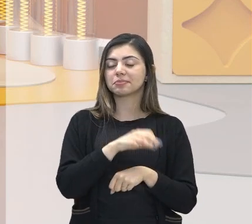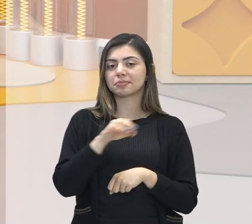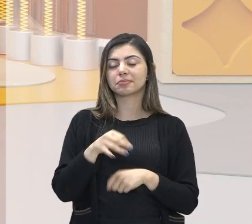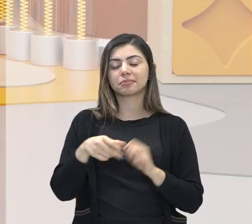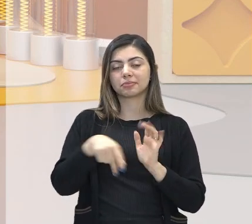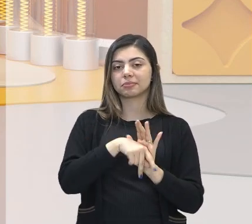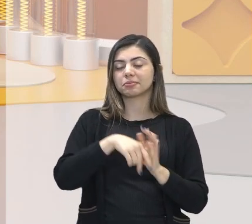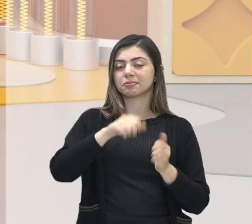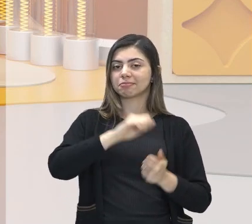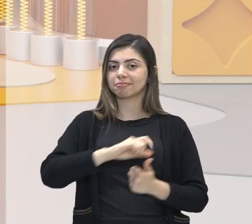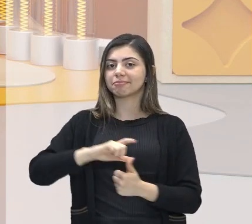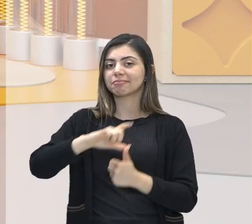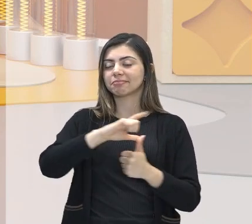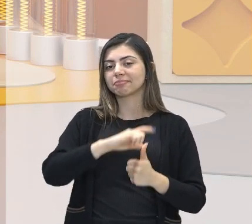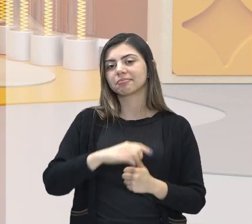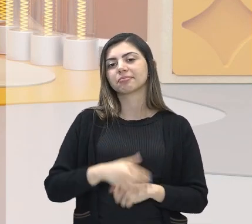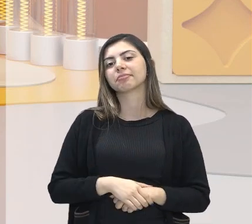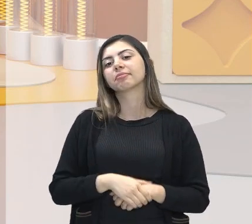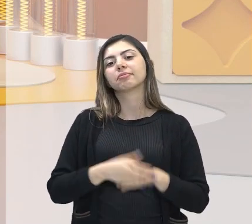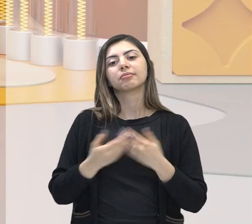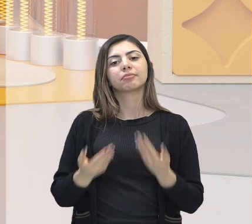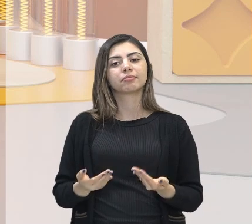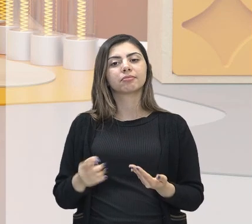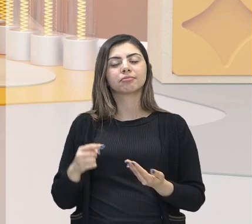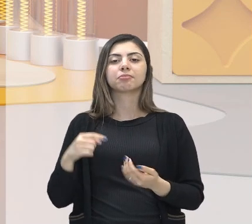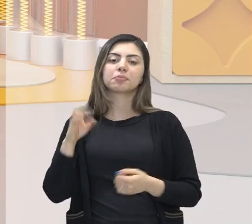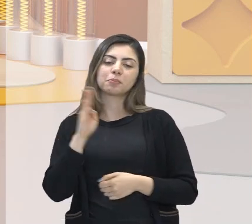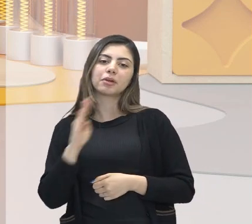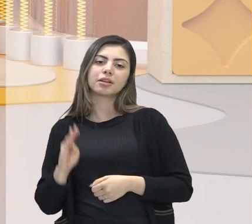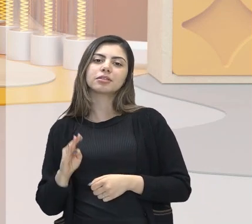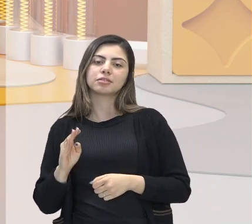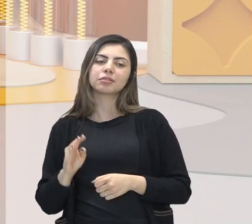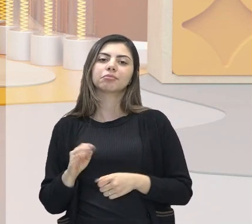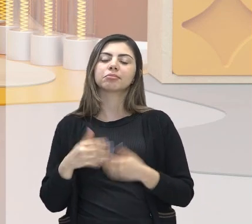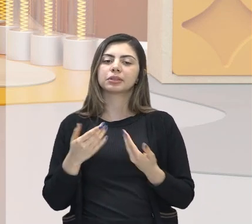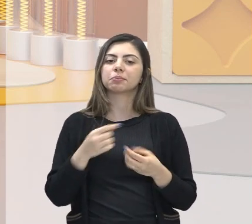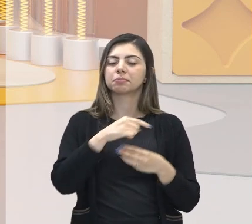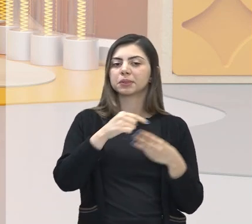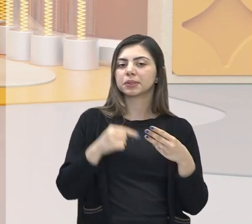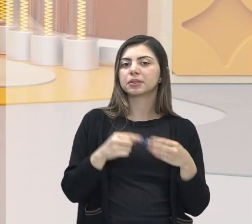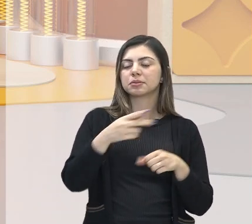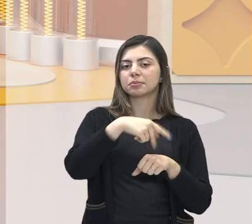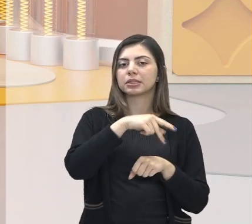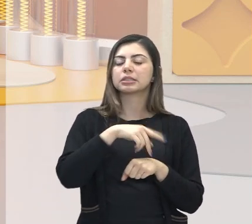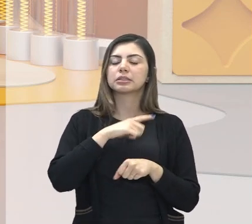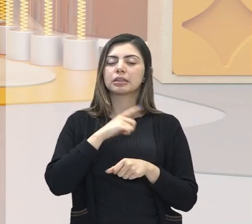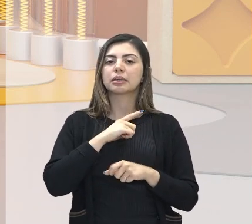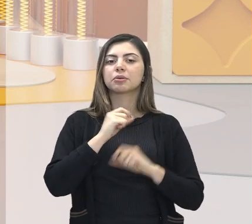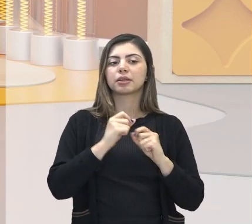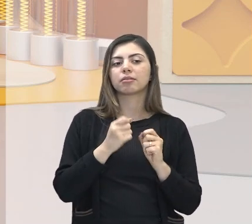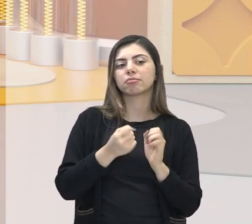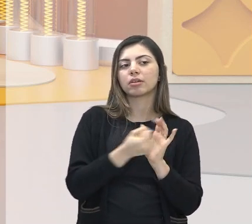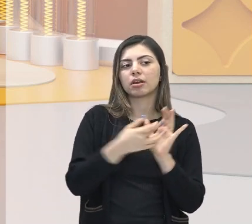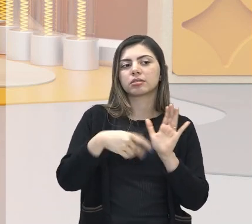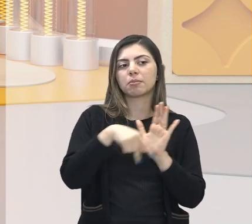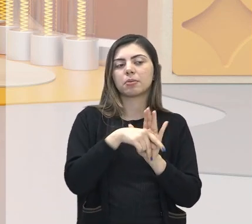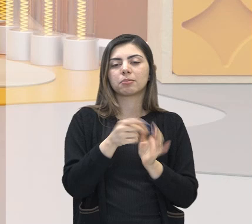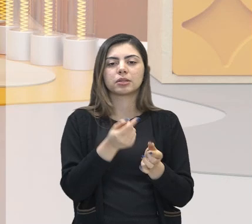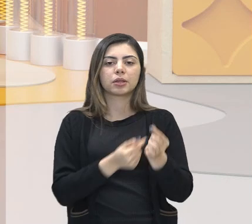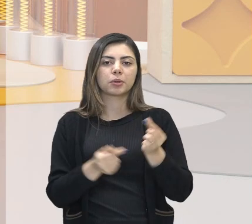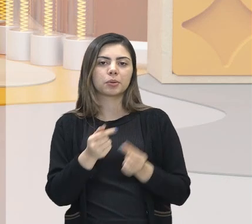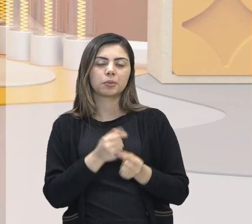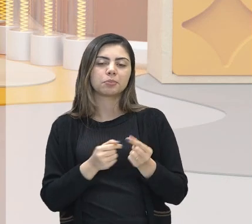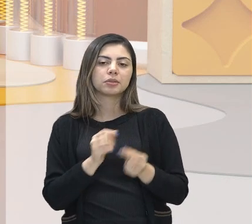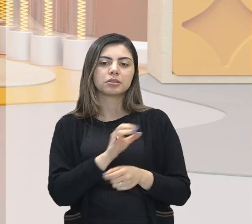América Latina, né, para além do Brasil, são países que têm características econômicas bem específicas, são países que